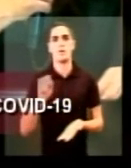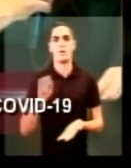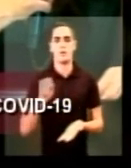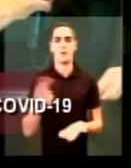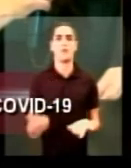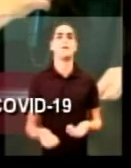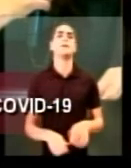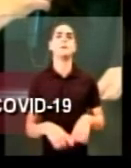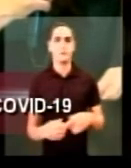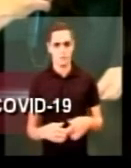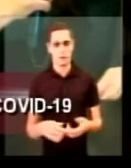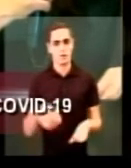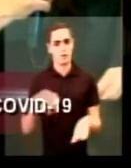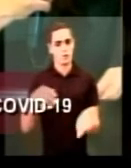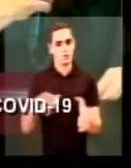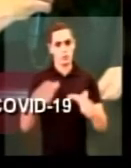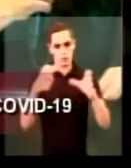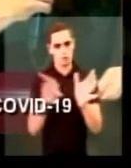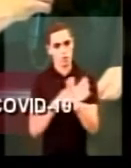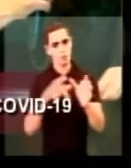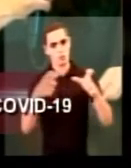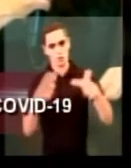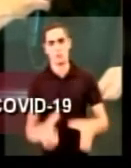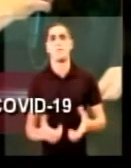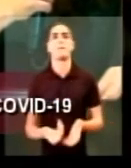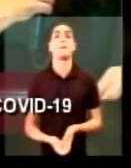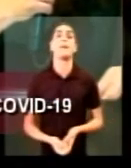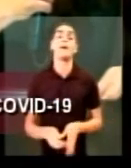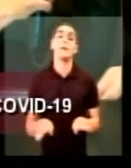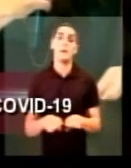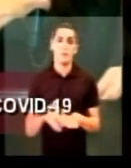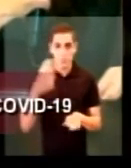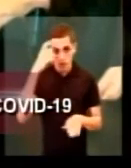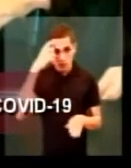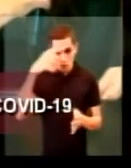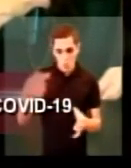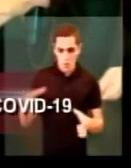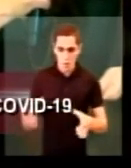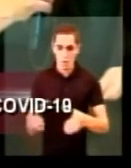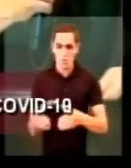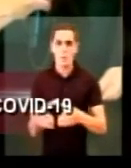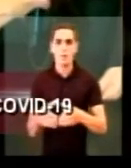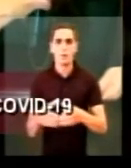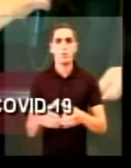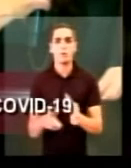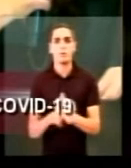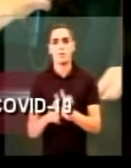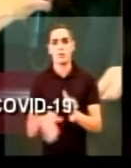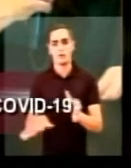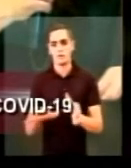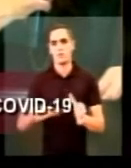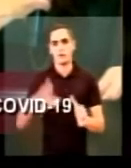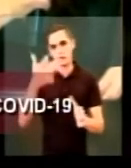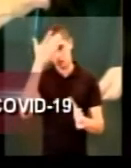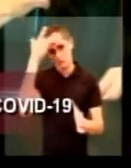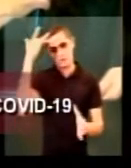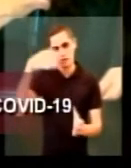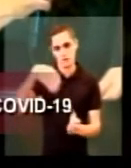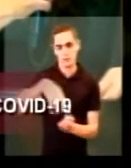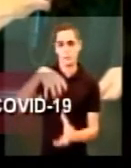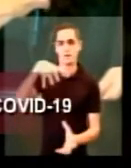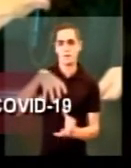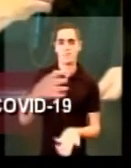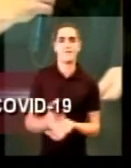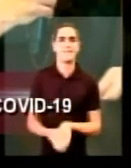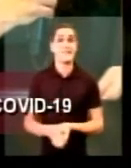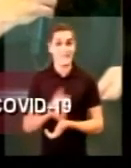nos idosos, a concentração da vacina num único ponto exigiria que esses idosos se deslocassem dentro da cidade. E muitos